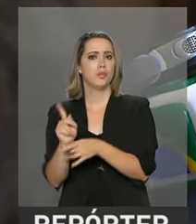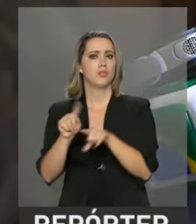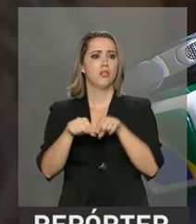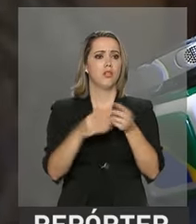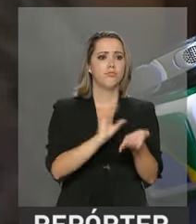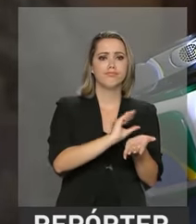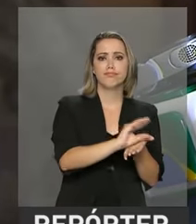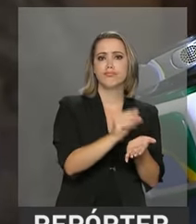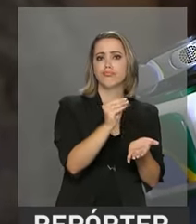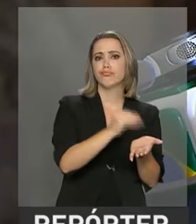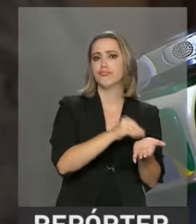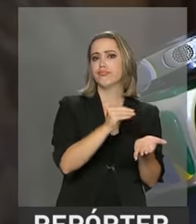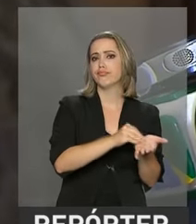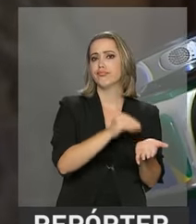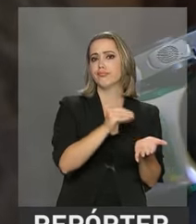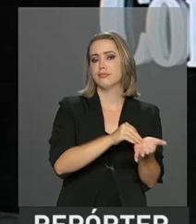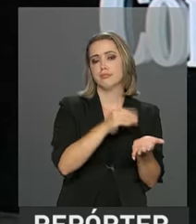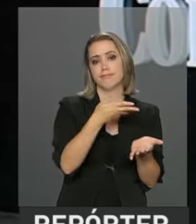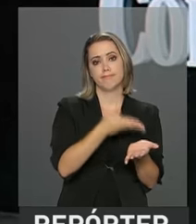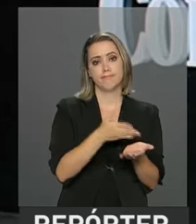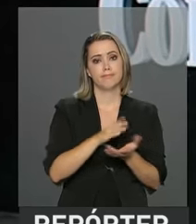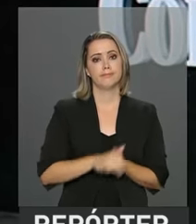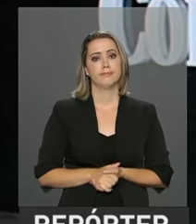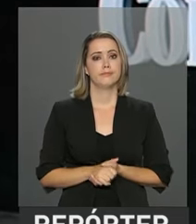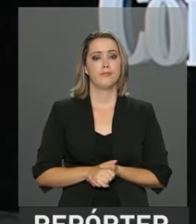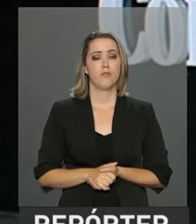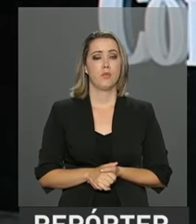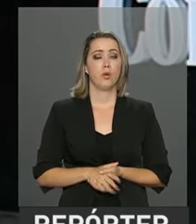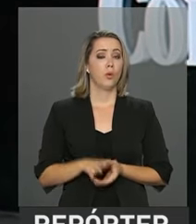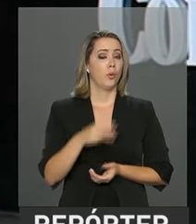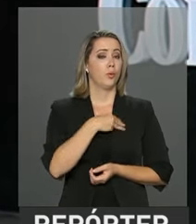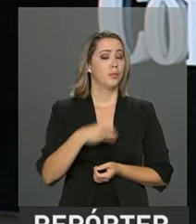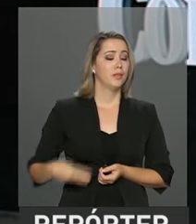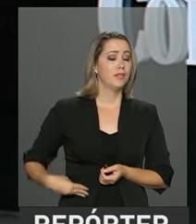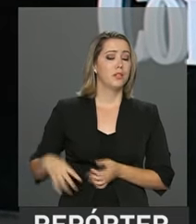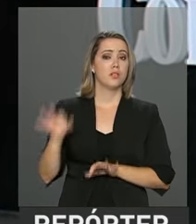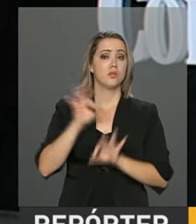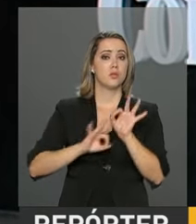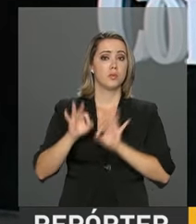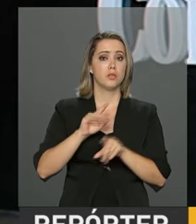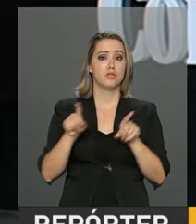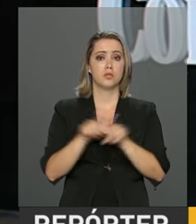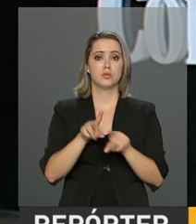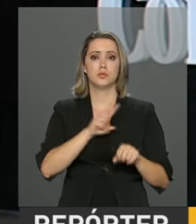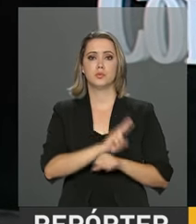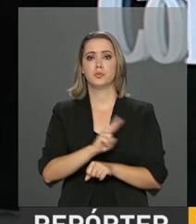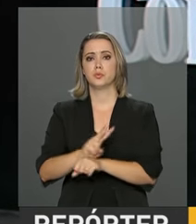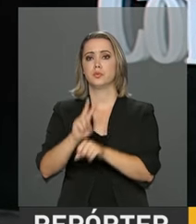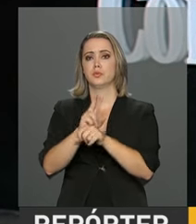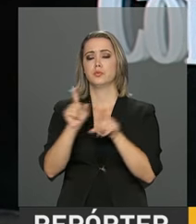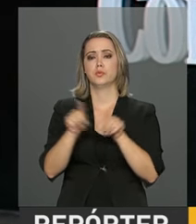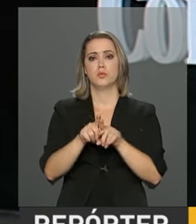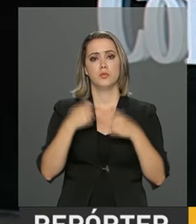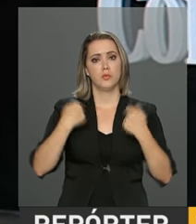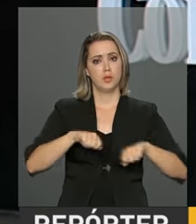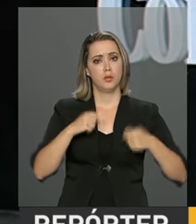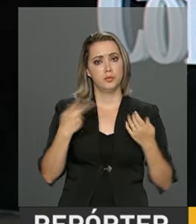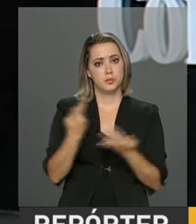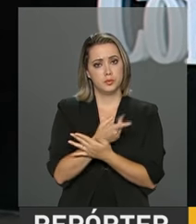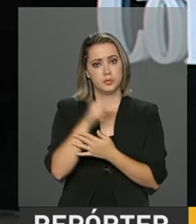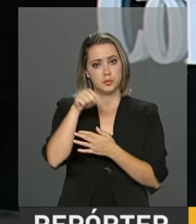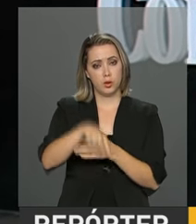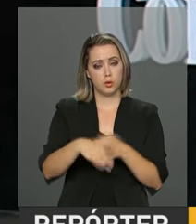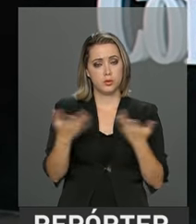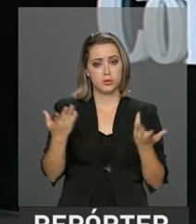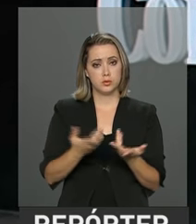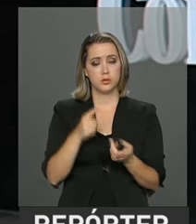investimento com a educação e com saúde o ministro do planejamento também defendeu que as mudanças na previdência devem ser feitas neste